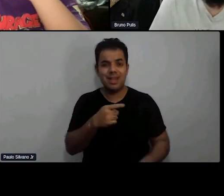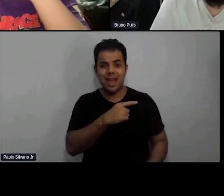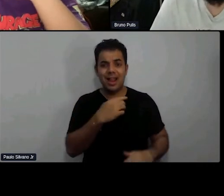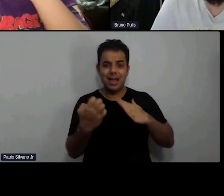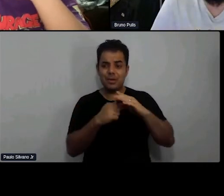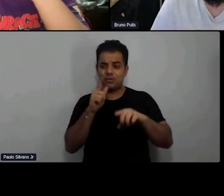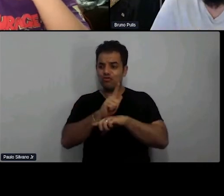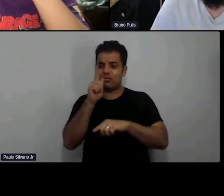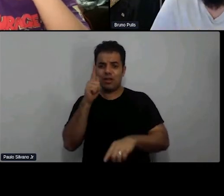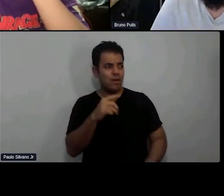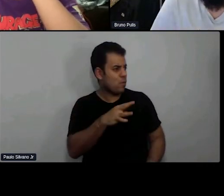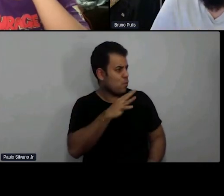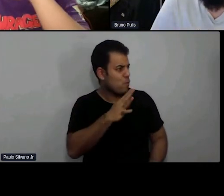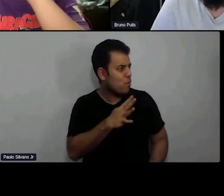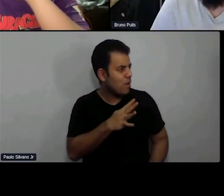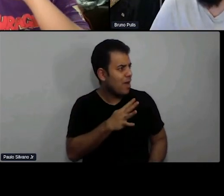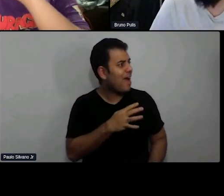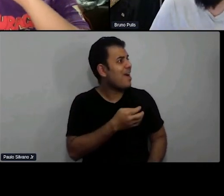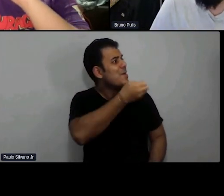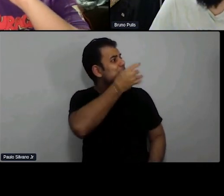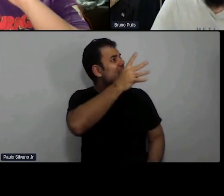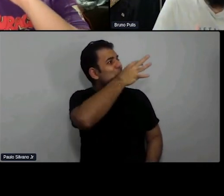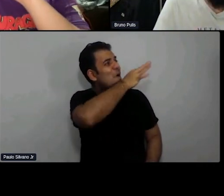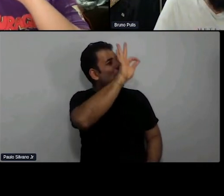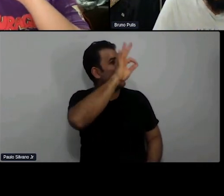assim, ótimo. E aí ele